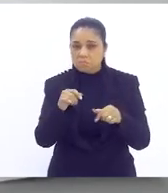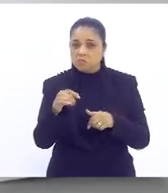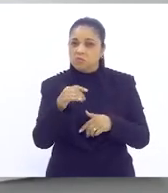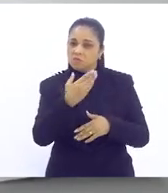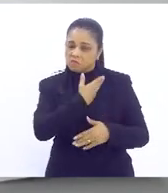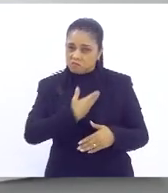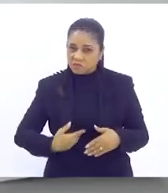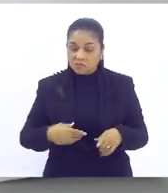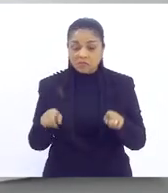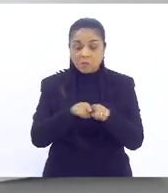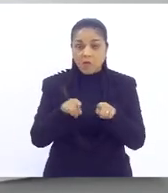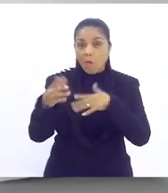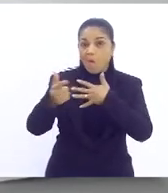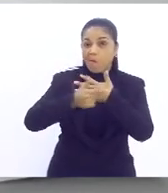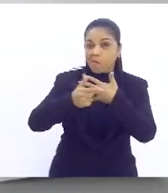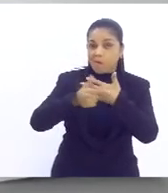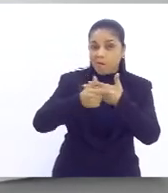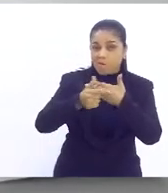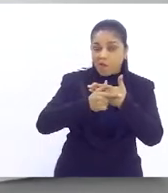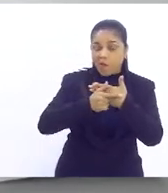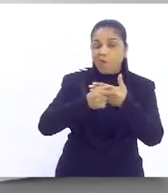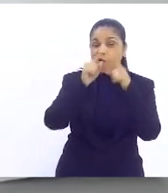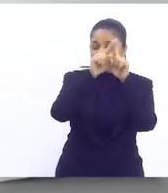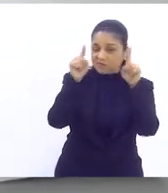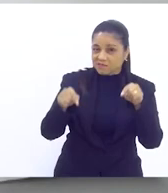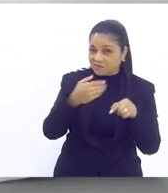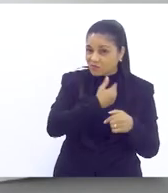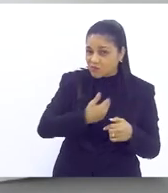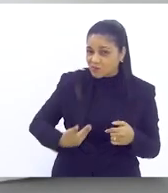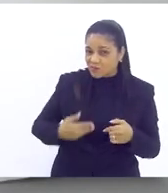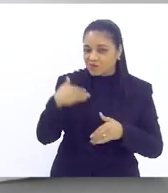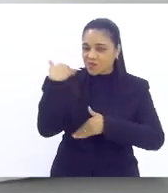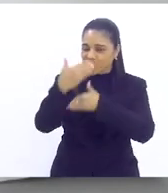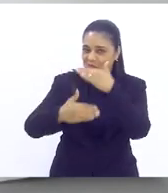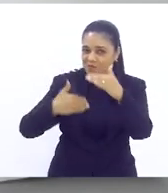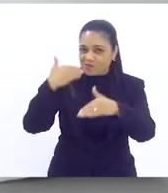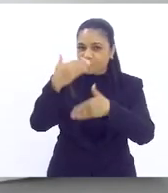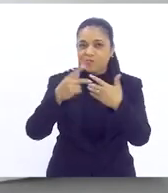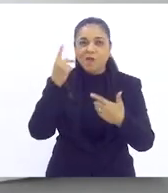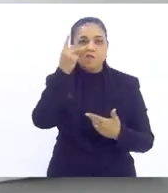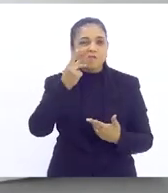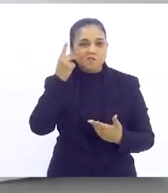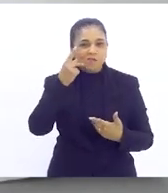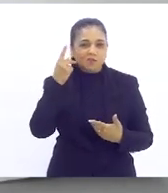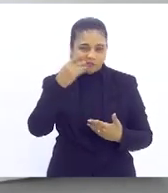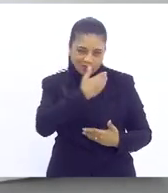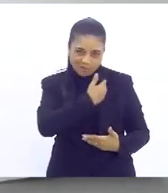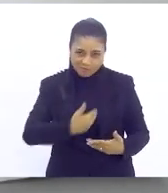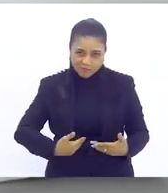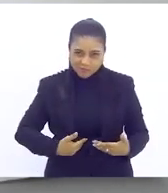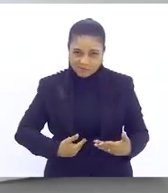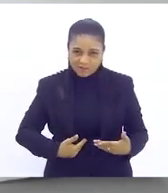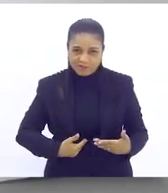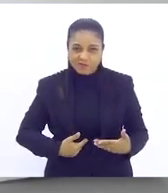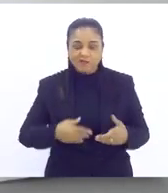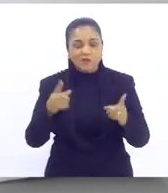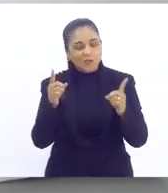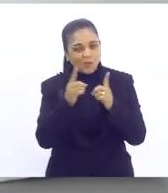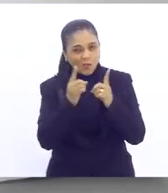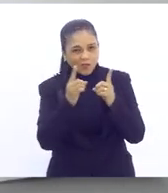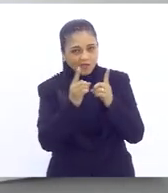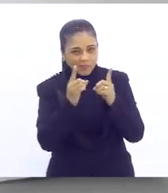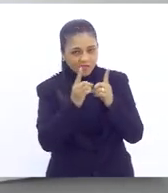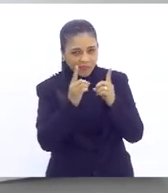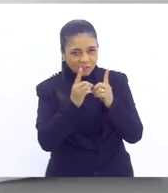também o nosso papel enquanto o servidor público na construção da política pública e no atendimento